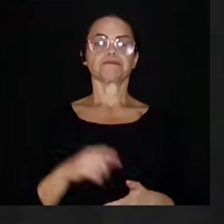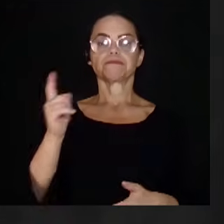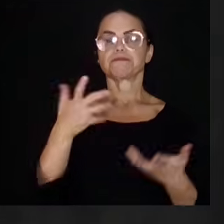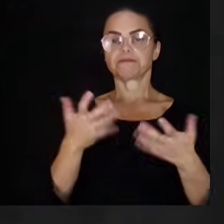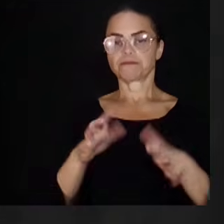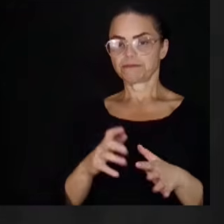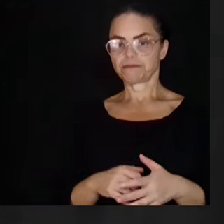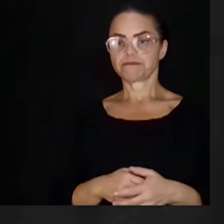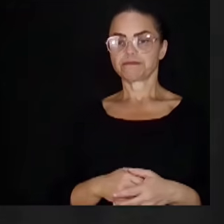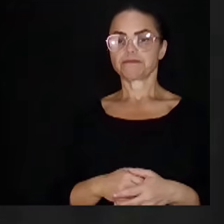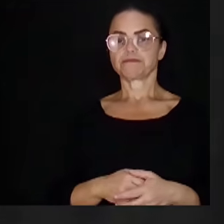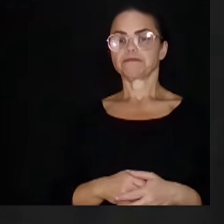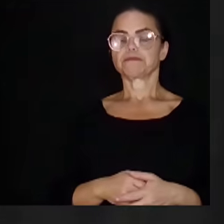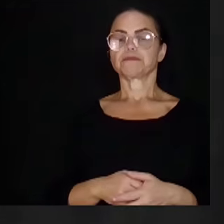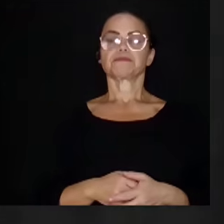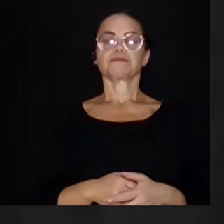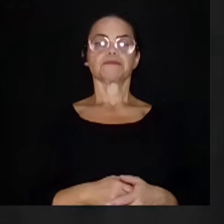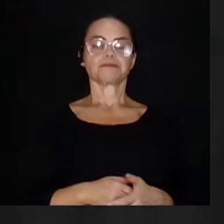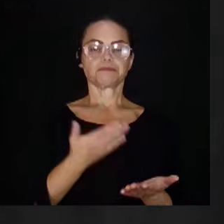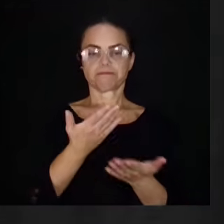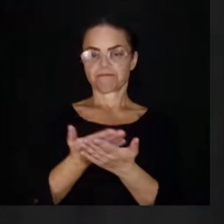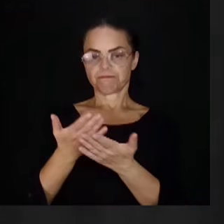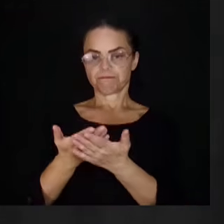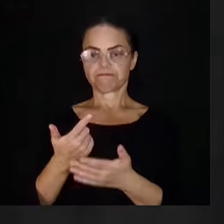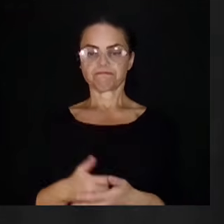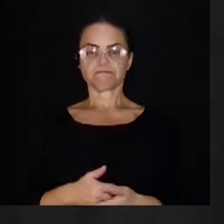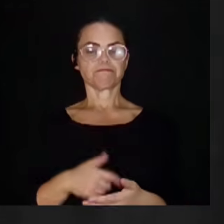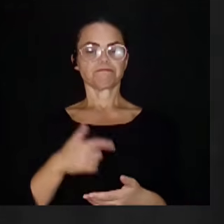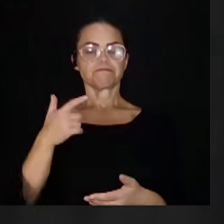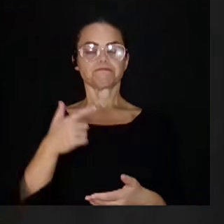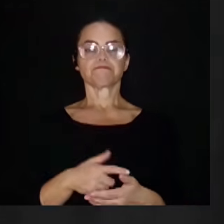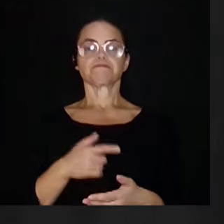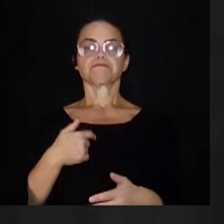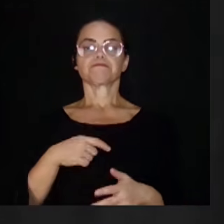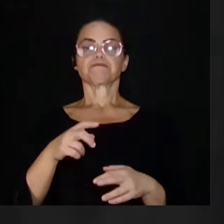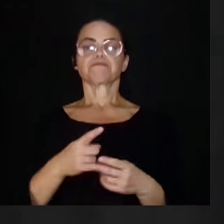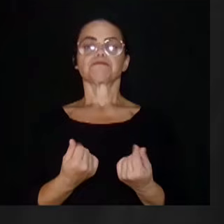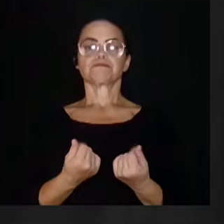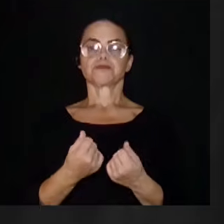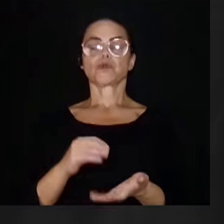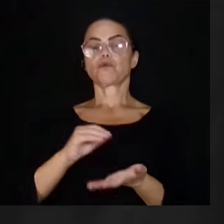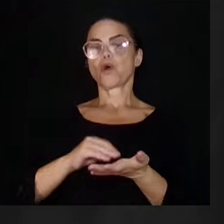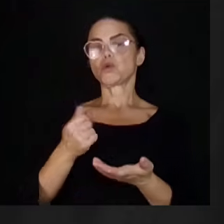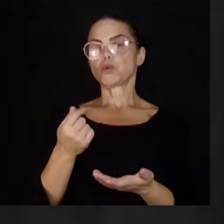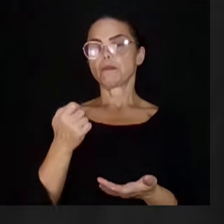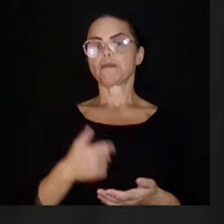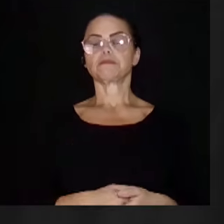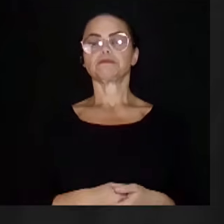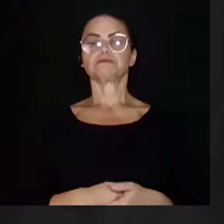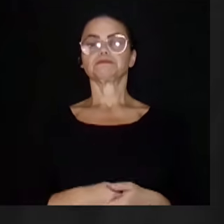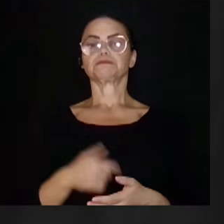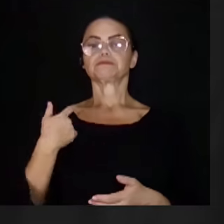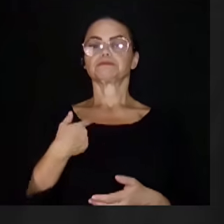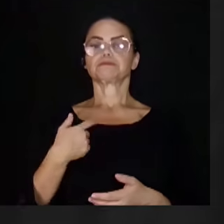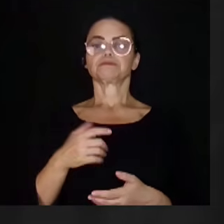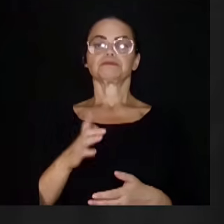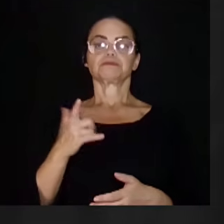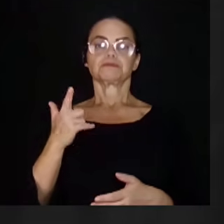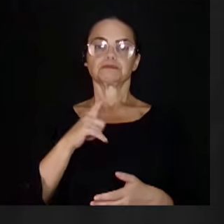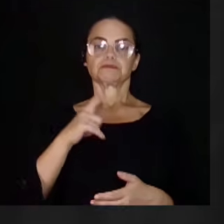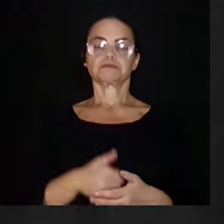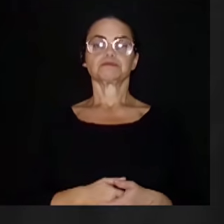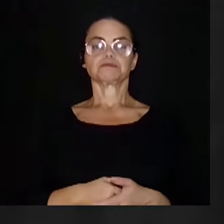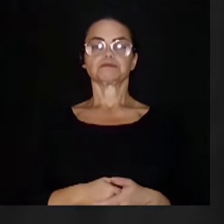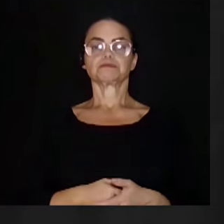era o que eu conseguia, né? Realmente por conta de questões financeiras. Só que quando meu irmão adoece, eu larguei tudo para cuidar do meu